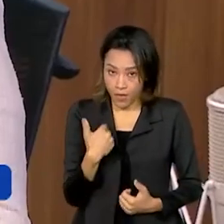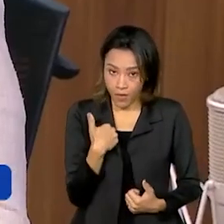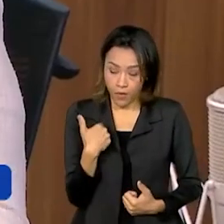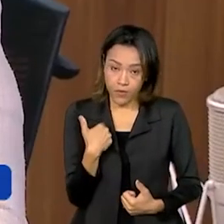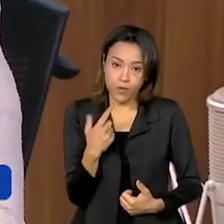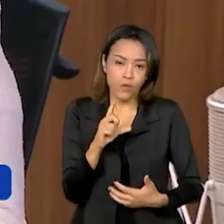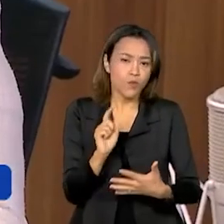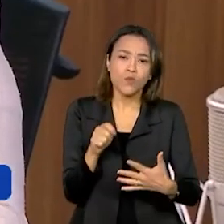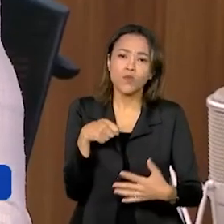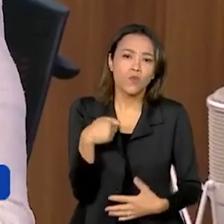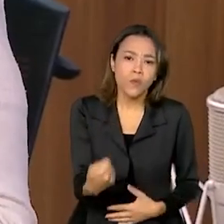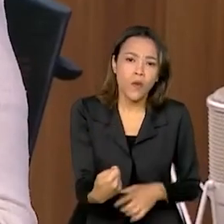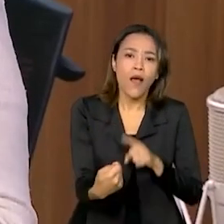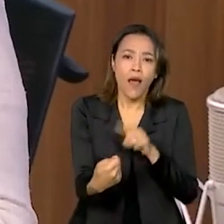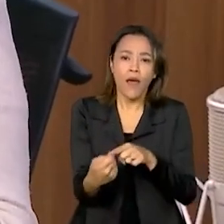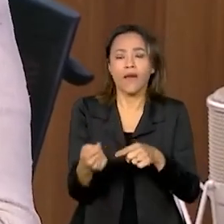serviço